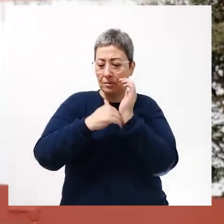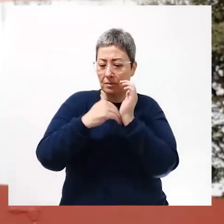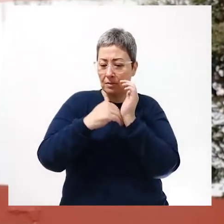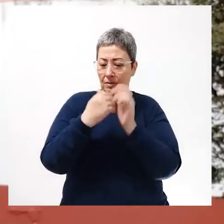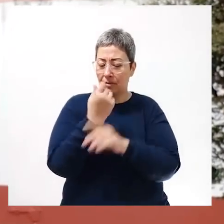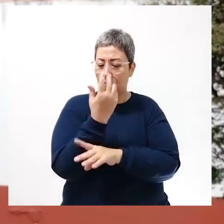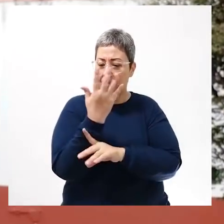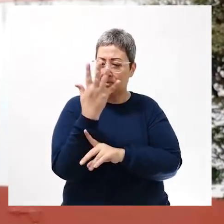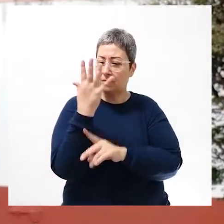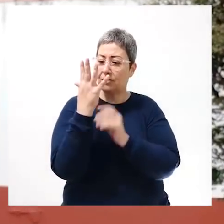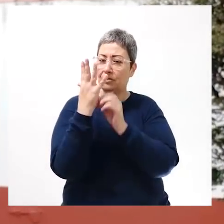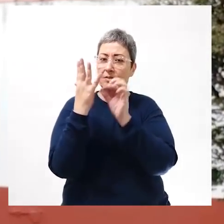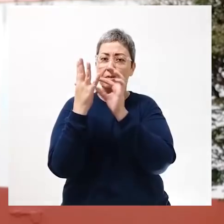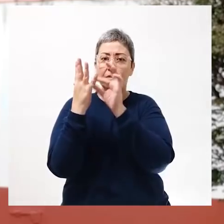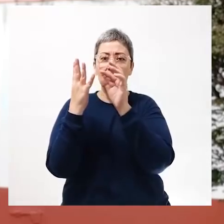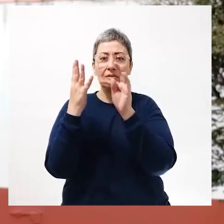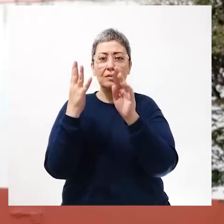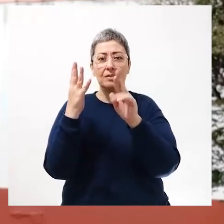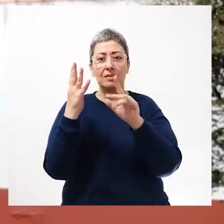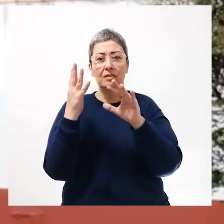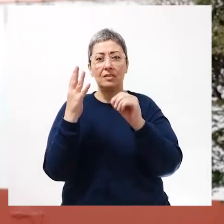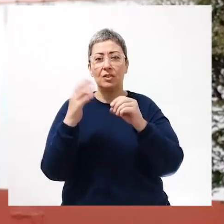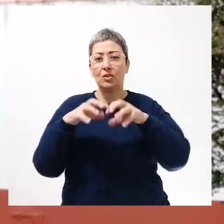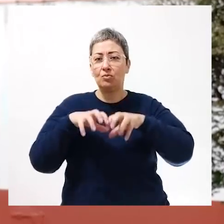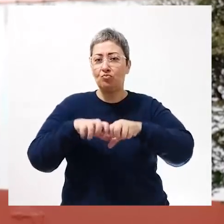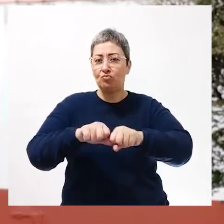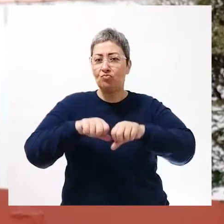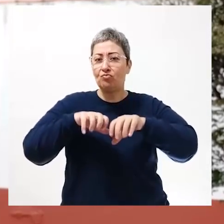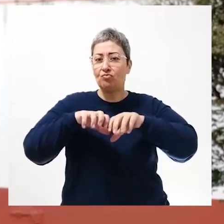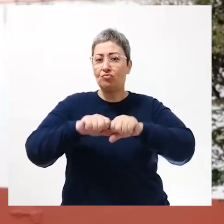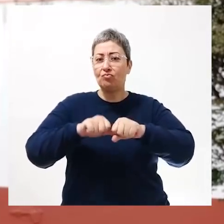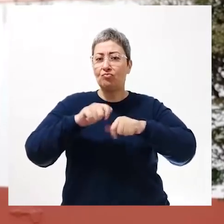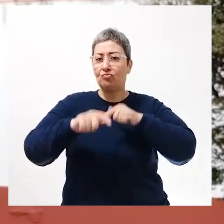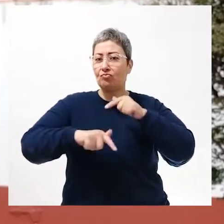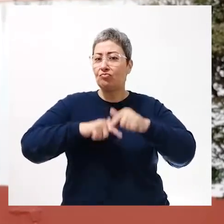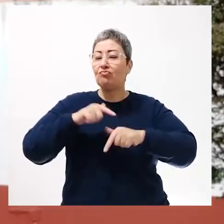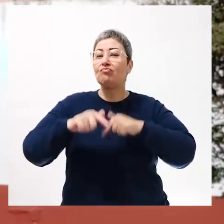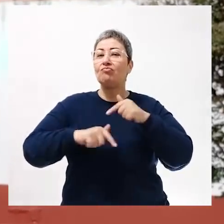do trigo, no trabalho do padeiro.